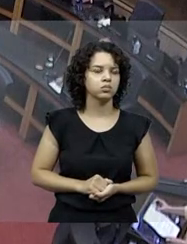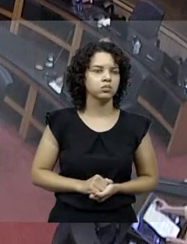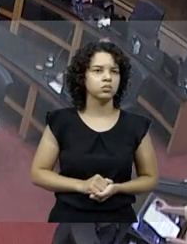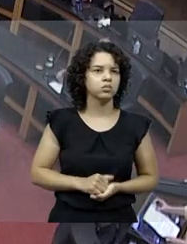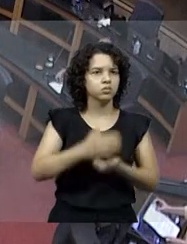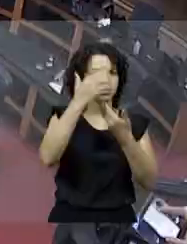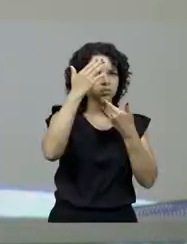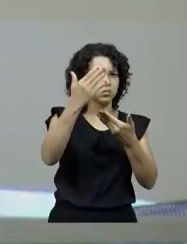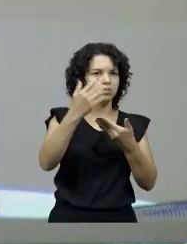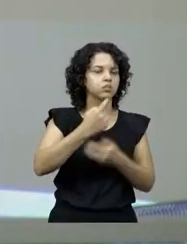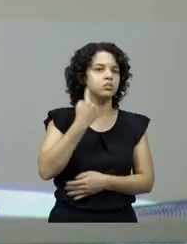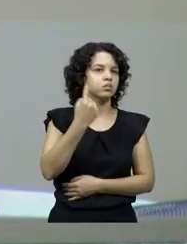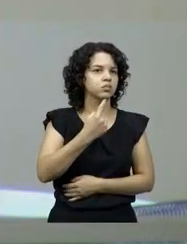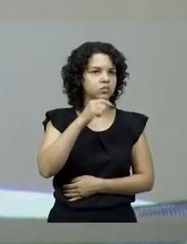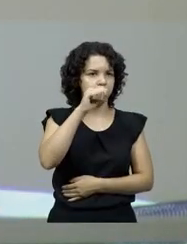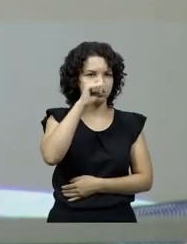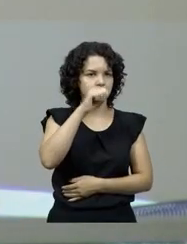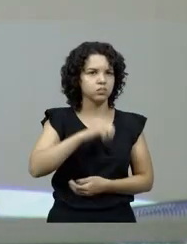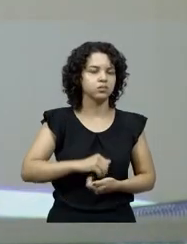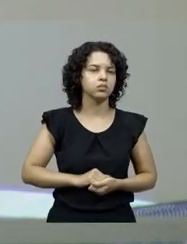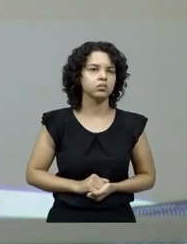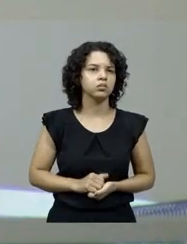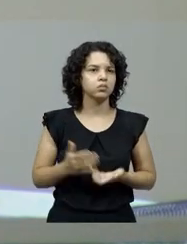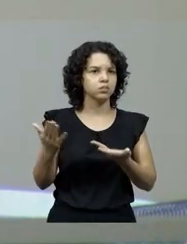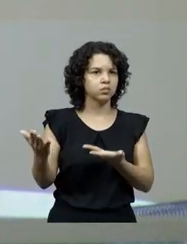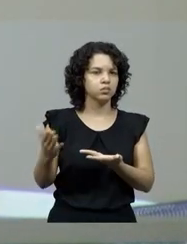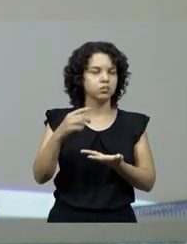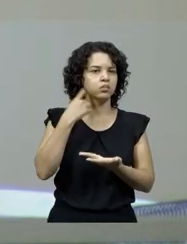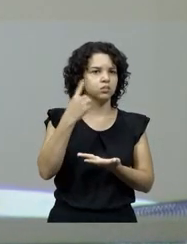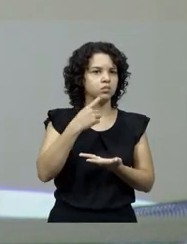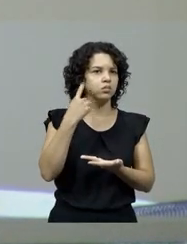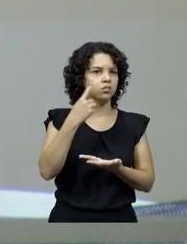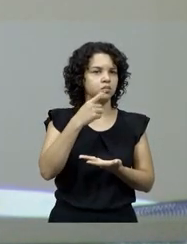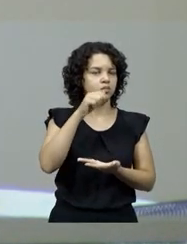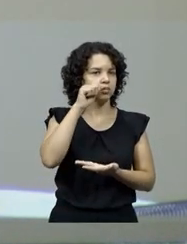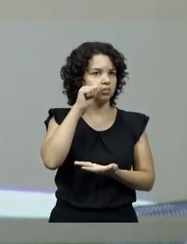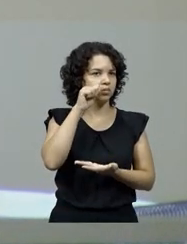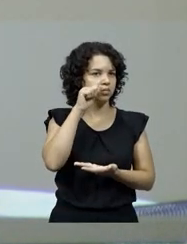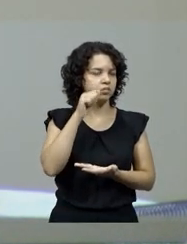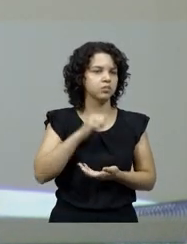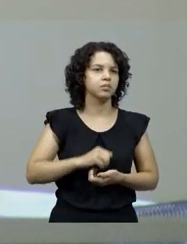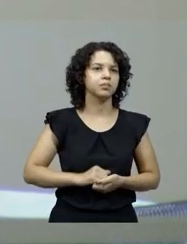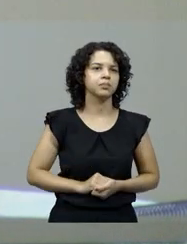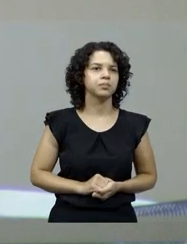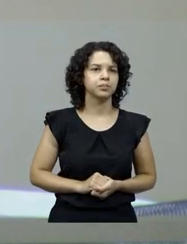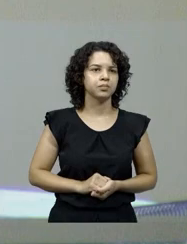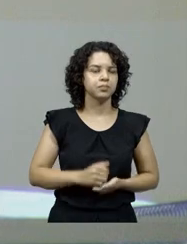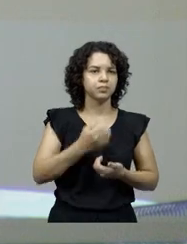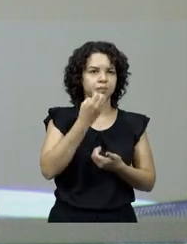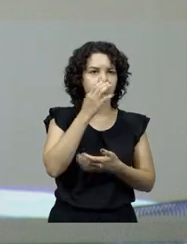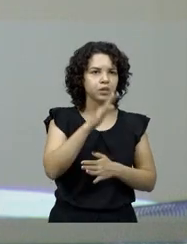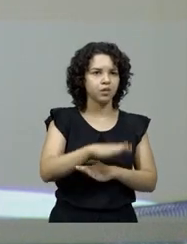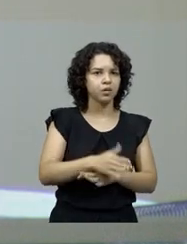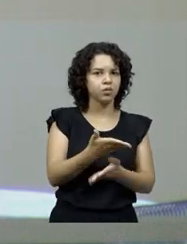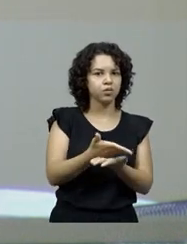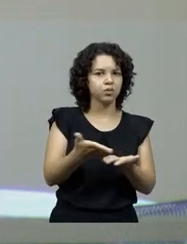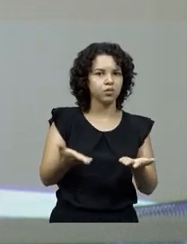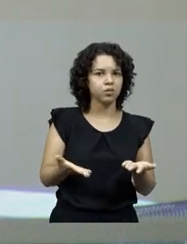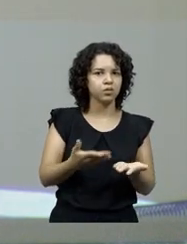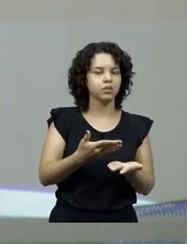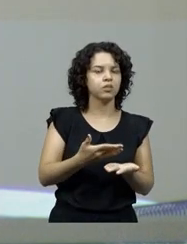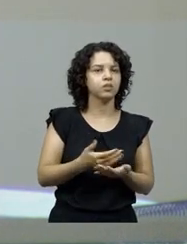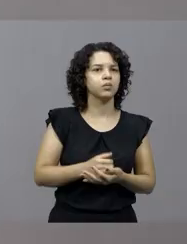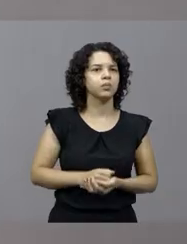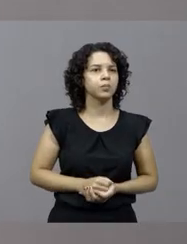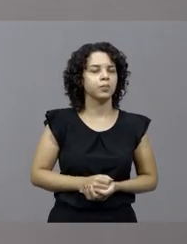Obrigado, deputado João. Com a palavra, a deputada Ana Campagnolo. Boa tarde, senhores colegas. Eu gostaria primeiramente